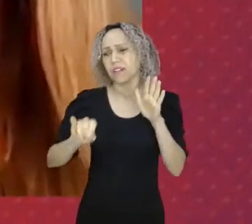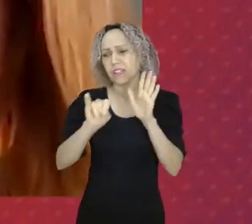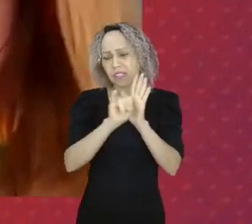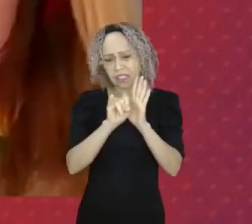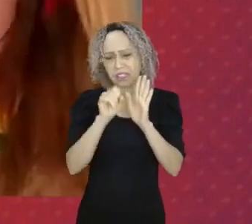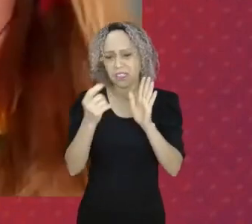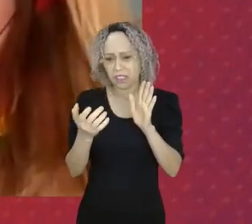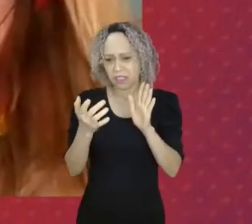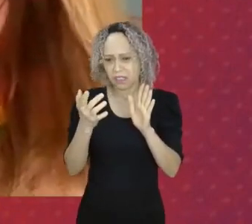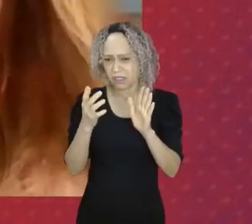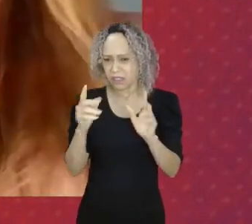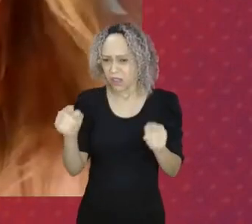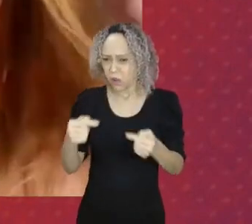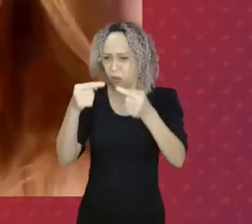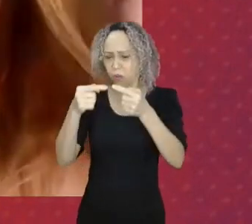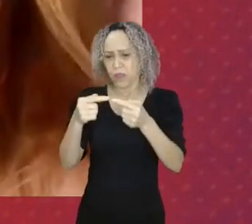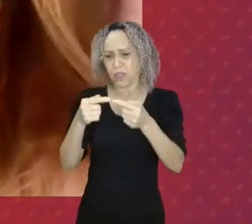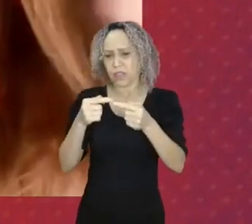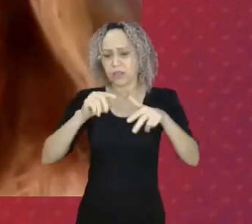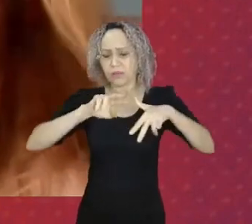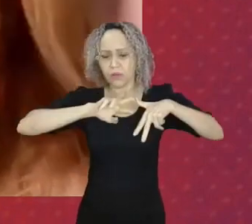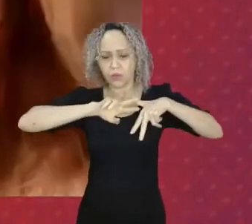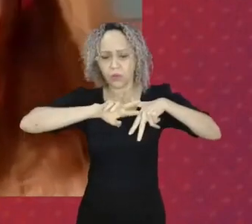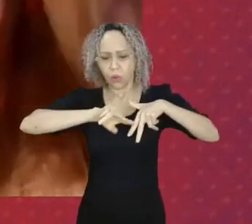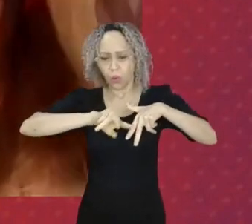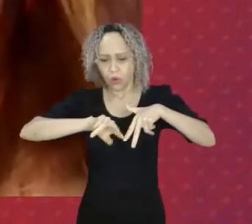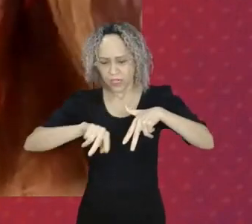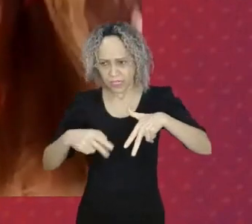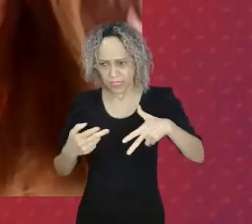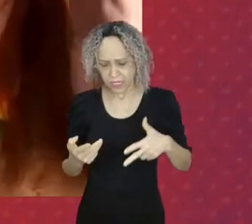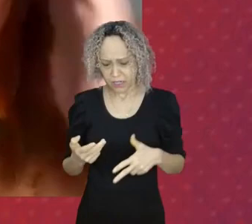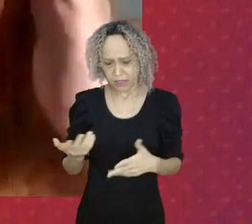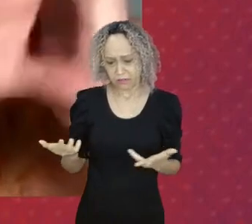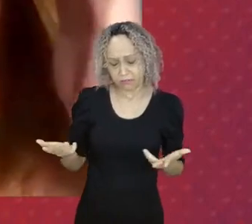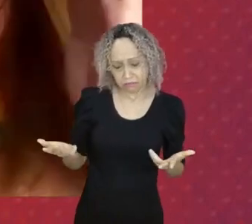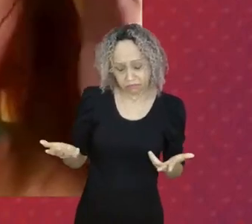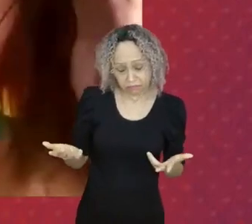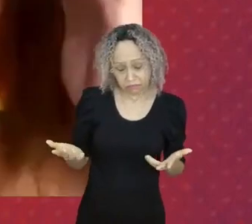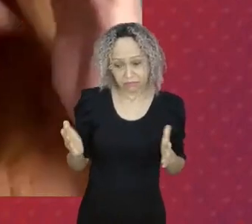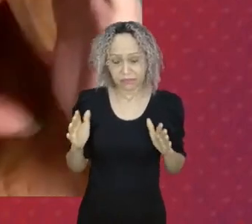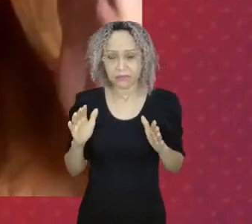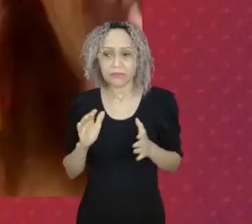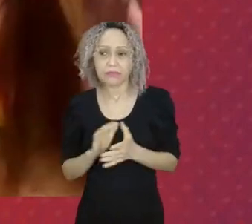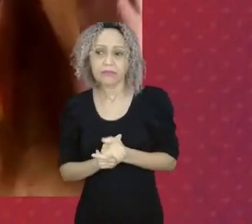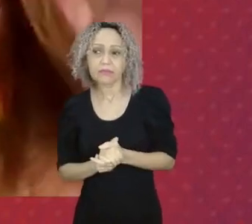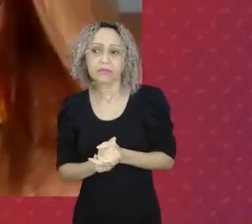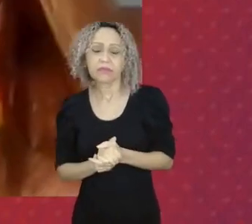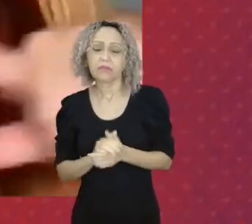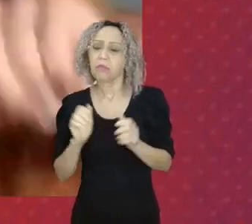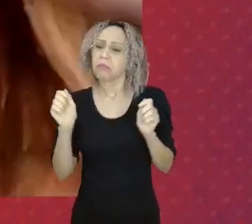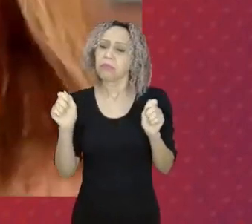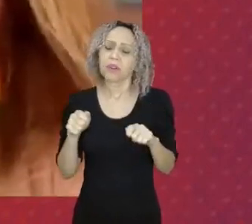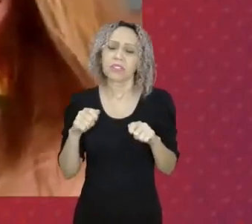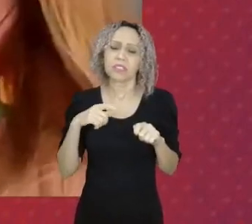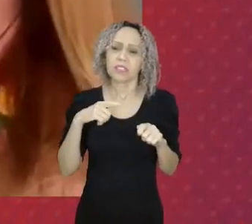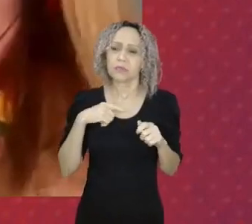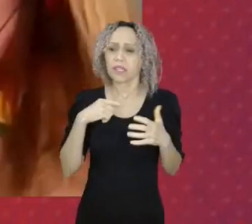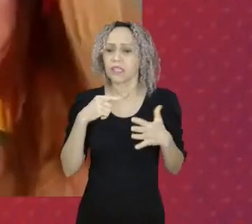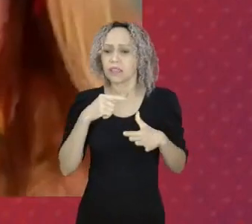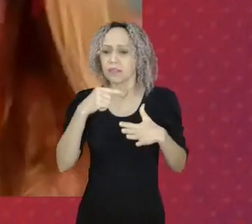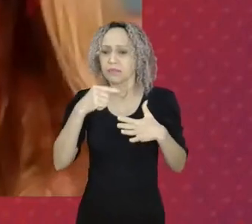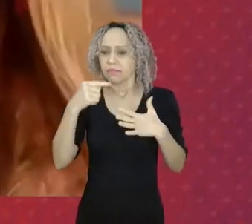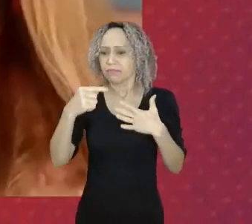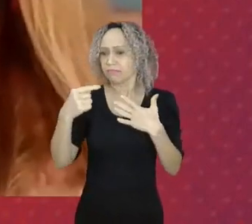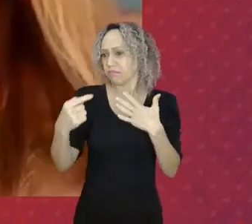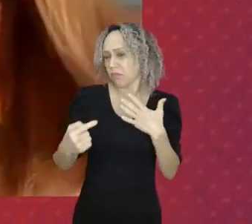gênero. Né? E entre uma coisa e outra podem ter também várias nuances. E fora disso